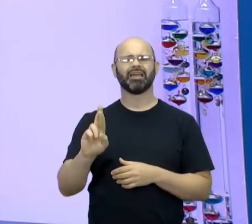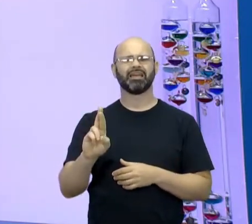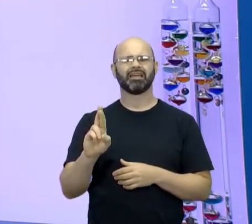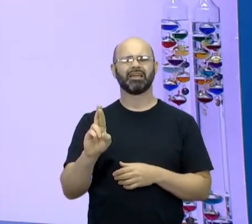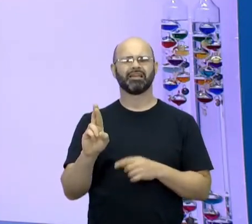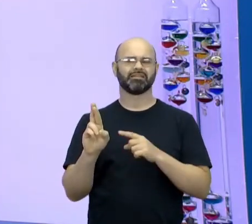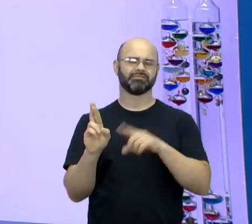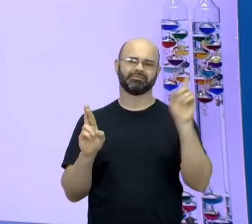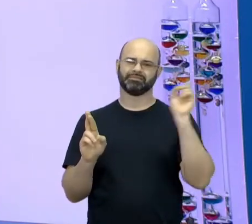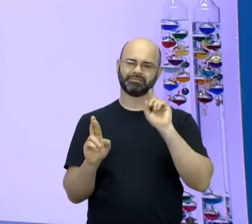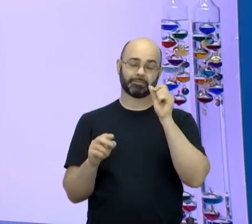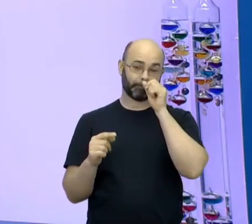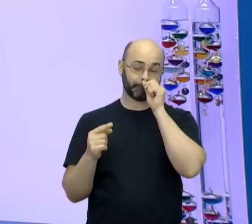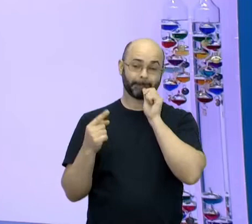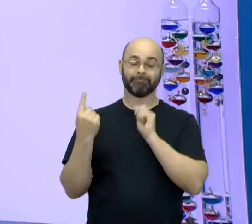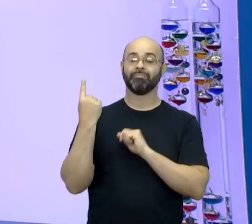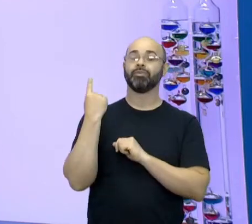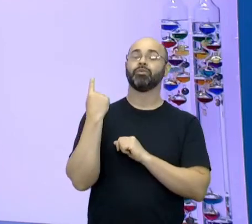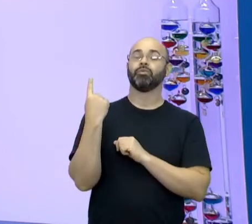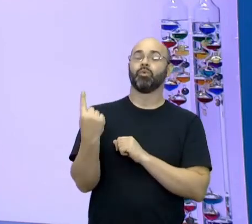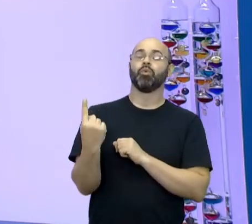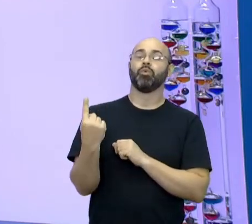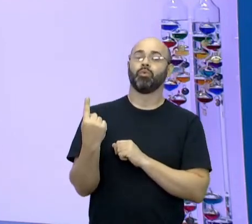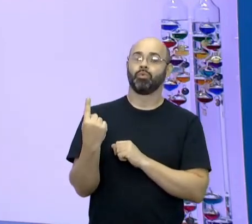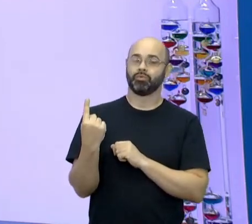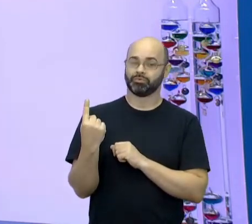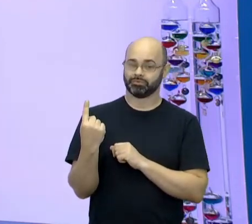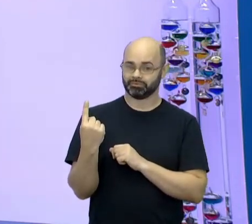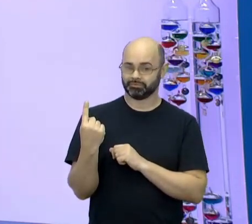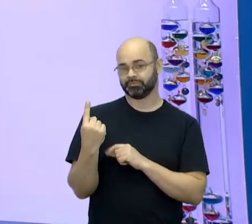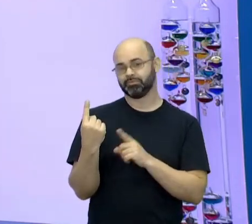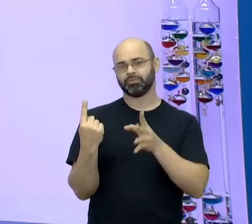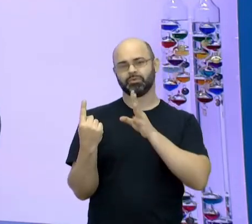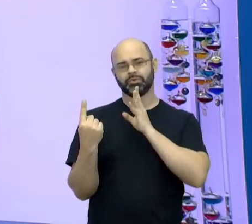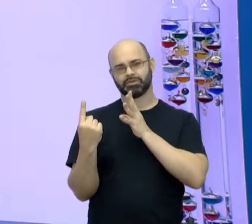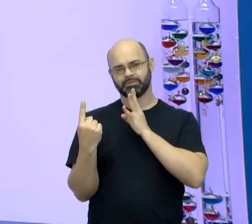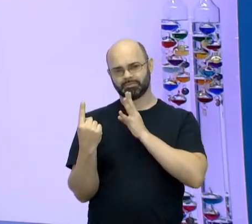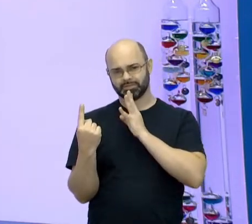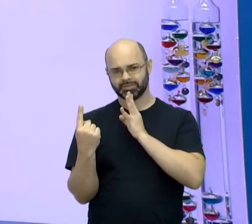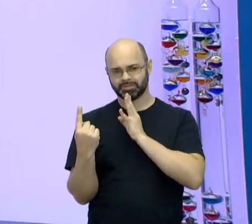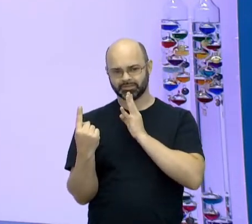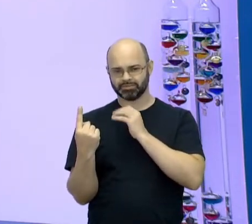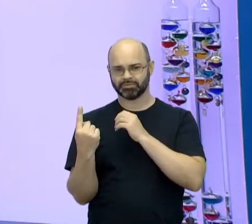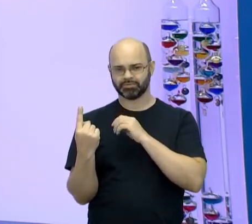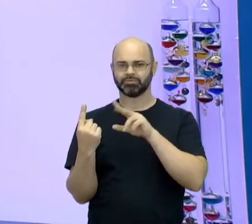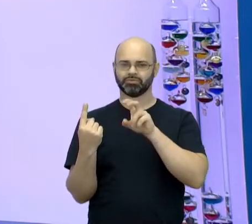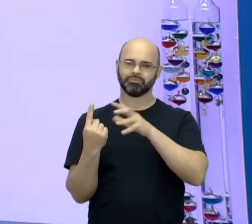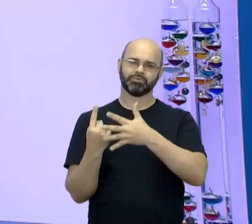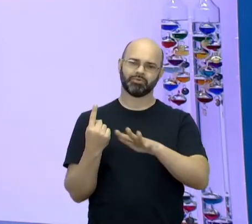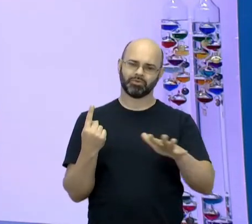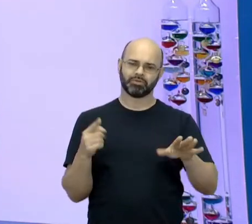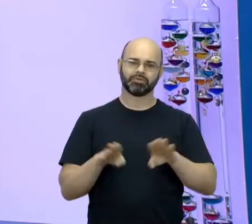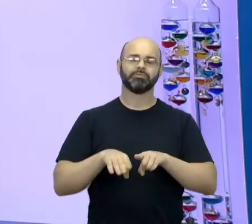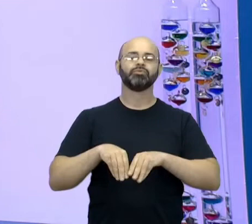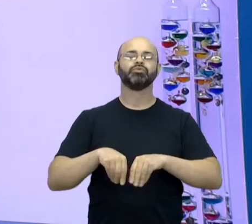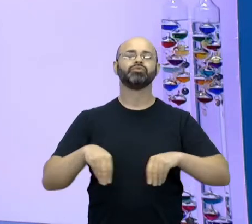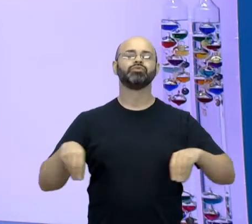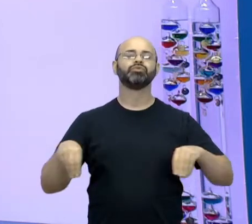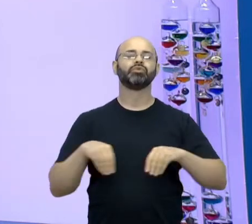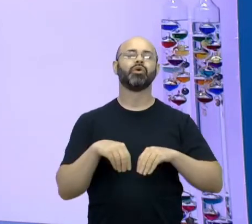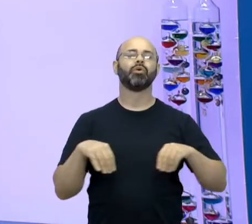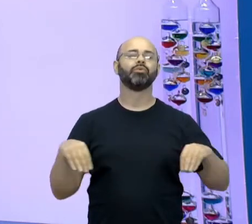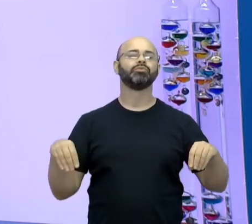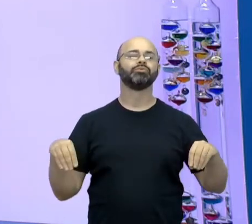é uma das questões dos conhecimentos que estamos trabalhando com relação às ondas e o solo. Mas